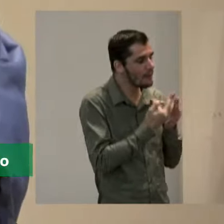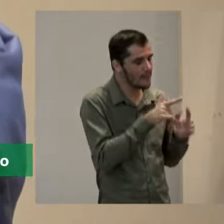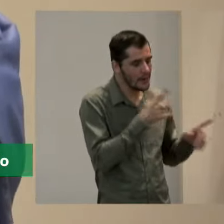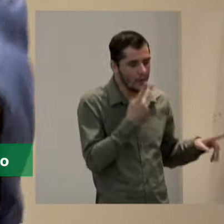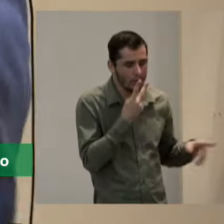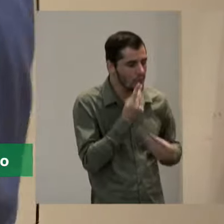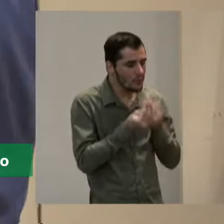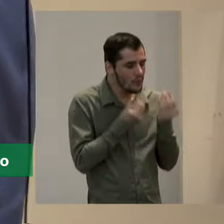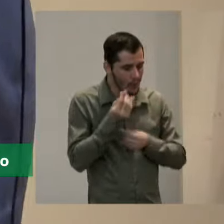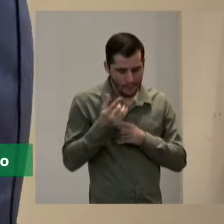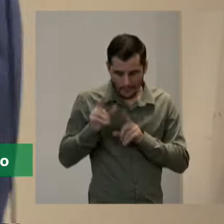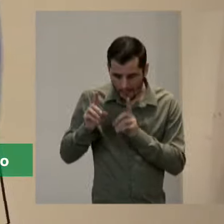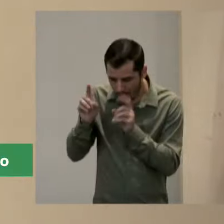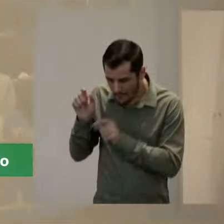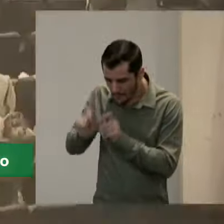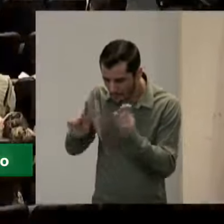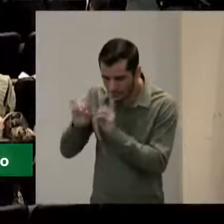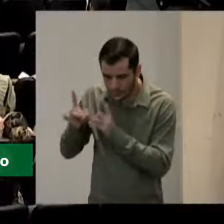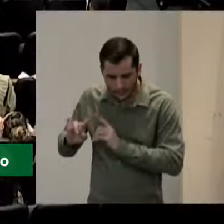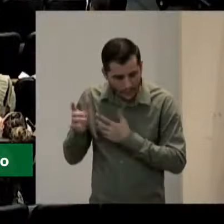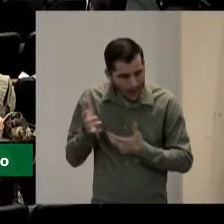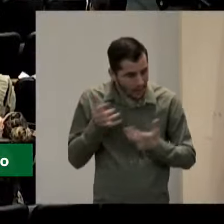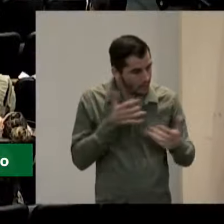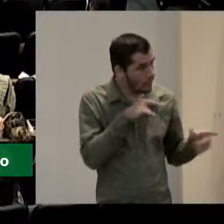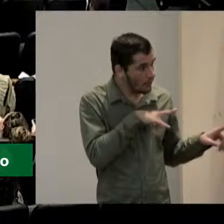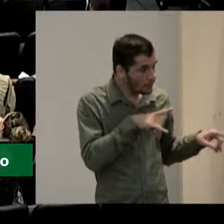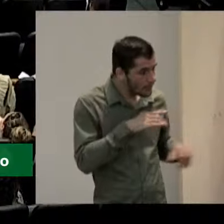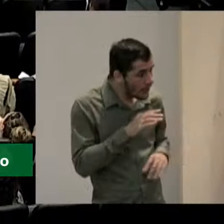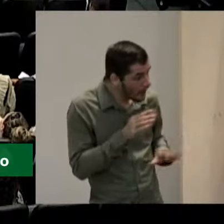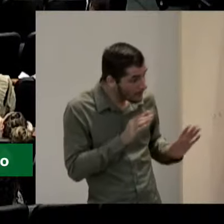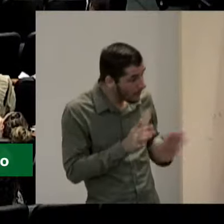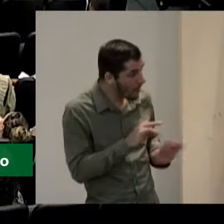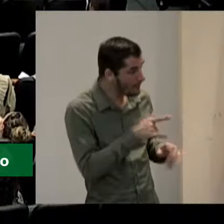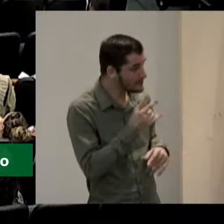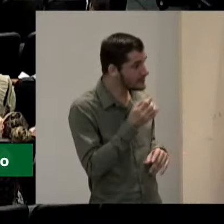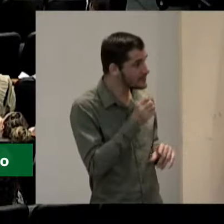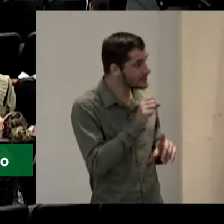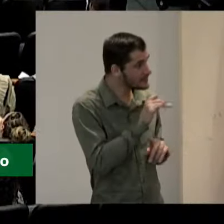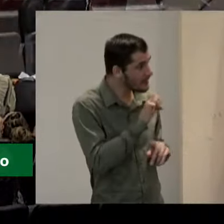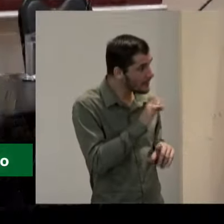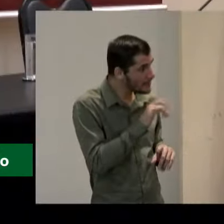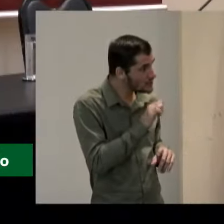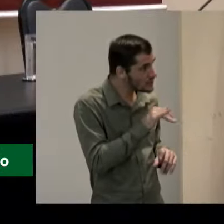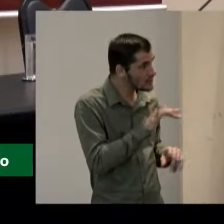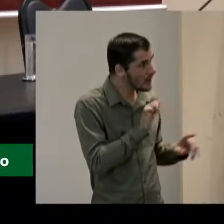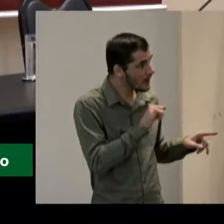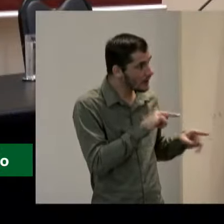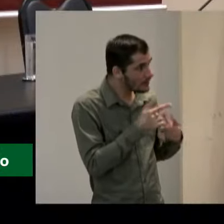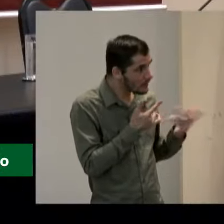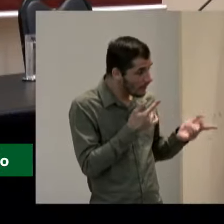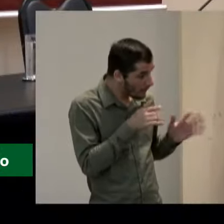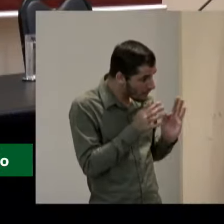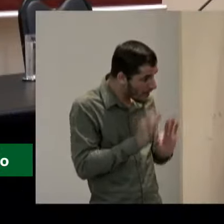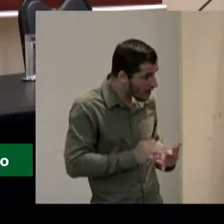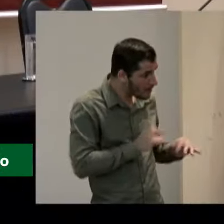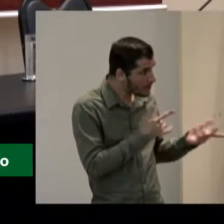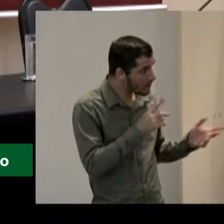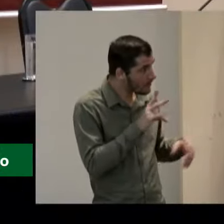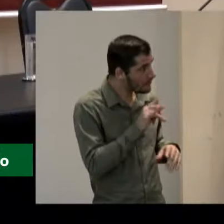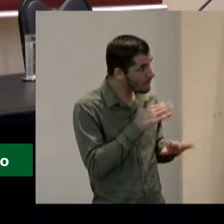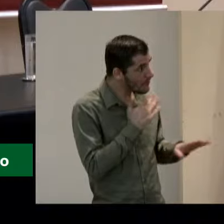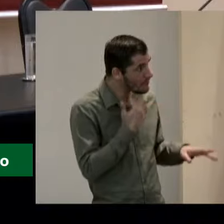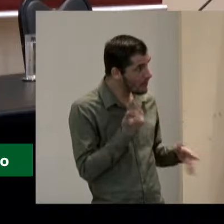deficiência. E eu falei: Dona Sebastiana. Ela: oi. A senhora é feliz? Meu irmão: você é doido, ela está morrendo, você vai perguntar se ela é feliz?